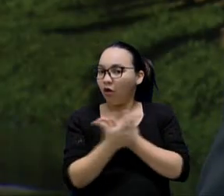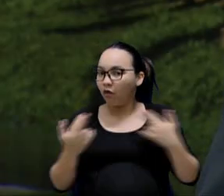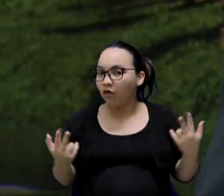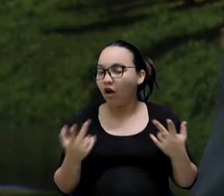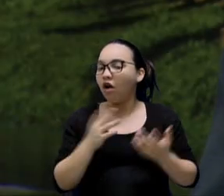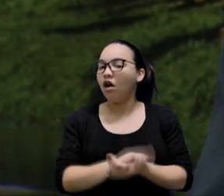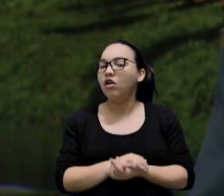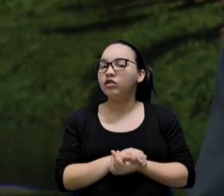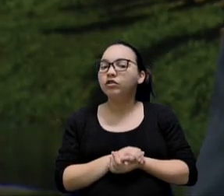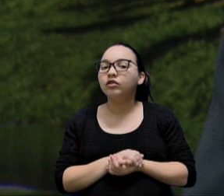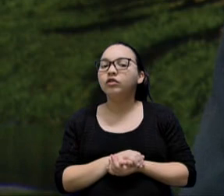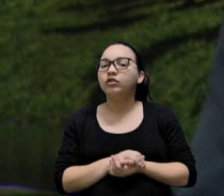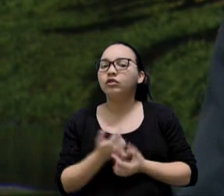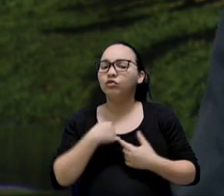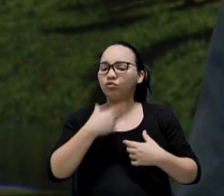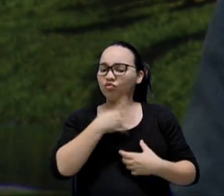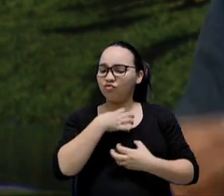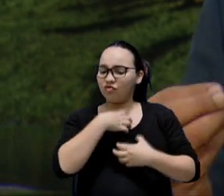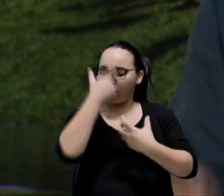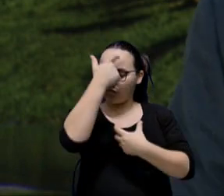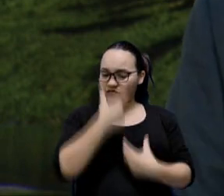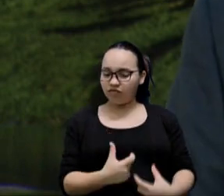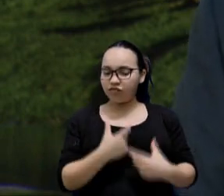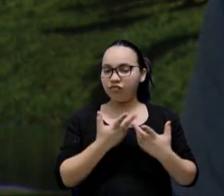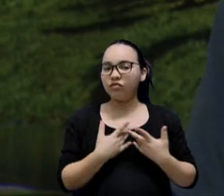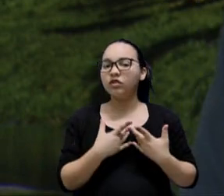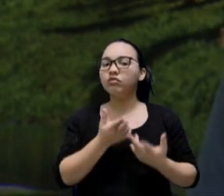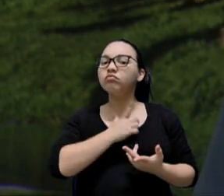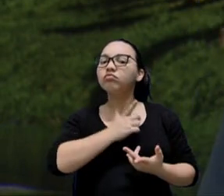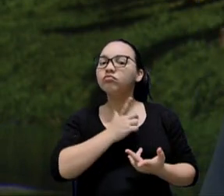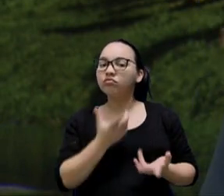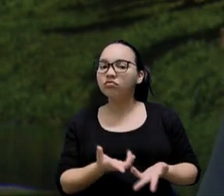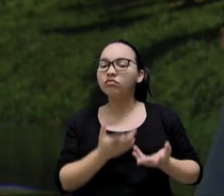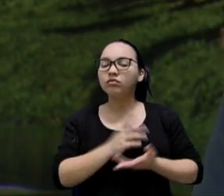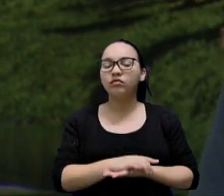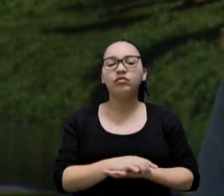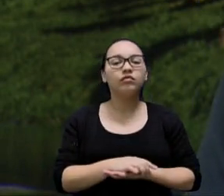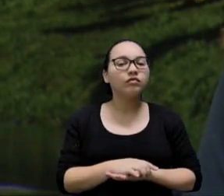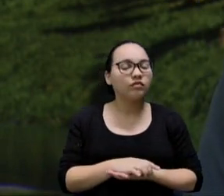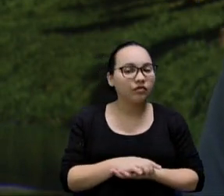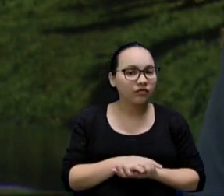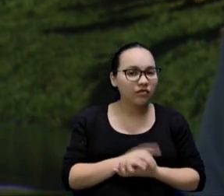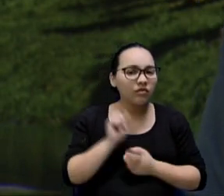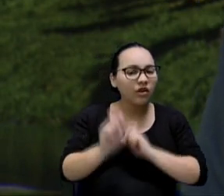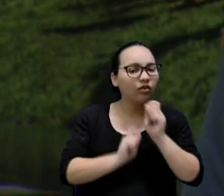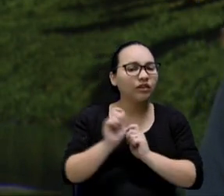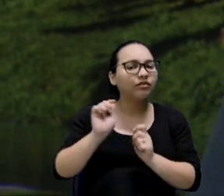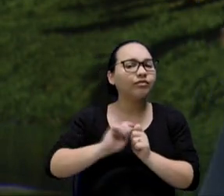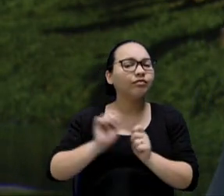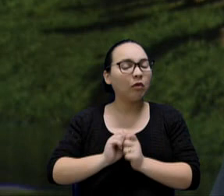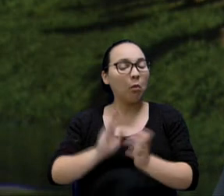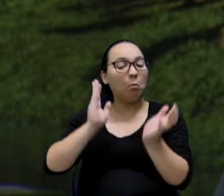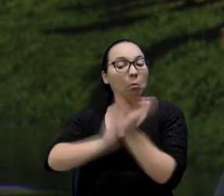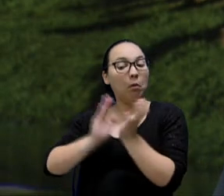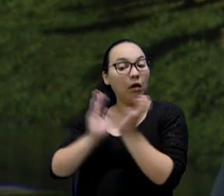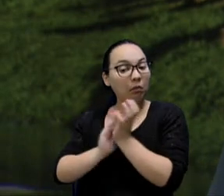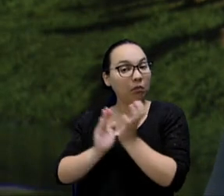aspecto de humanidade, esse aspecto humanitário que você conduz, e que me faz